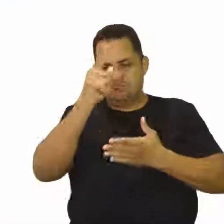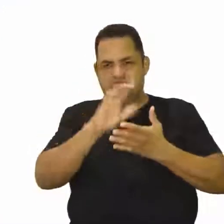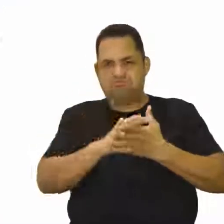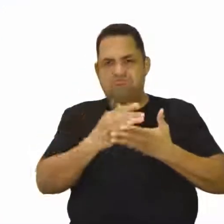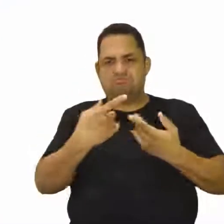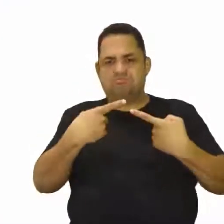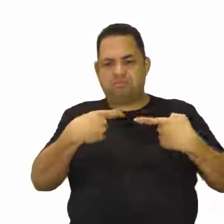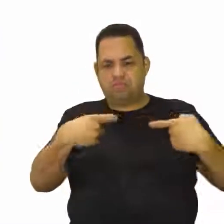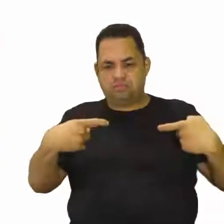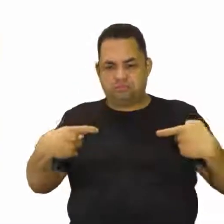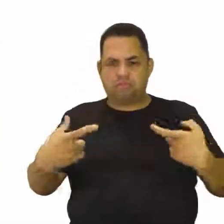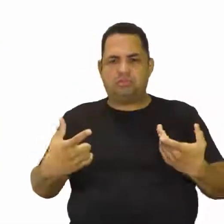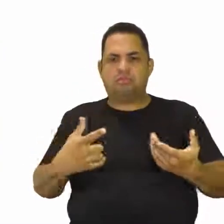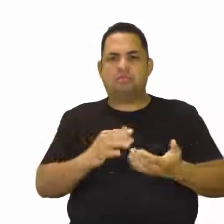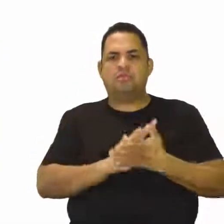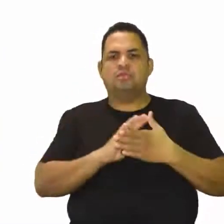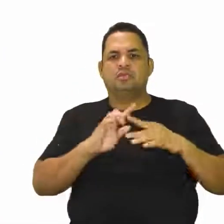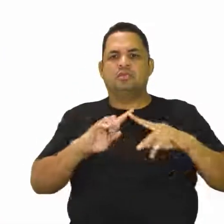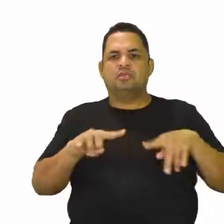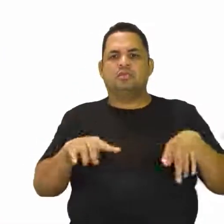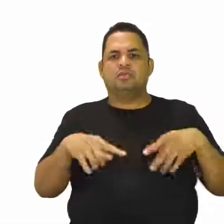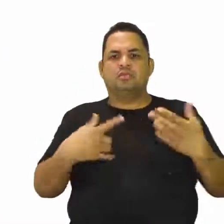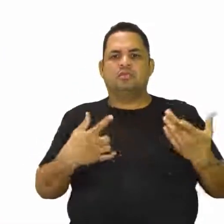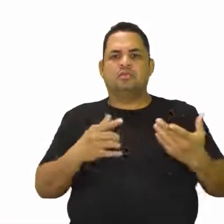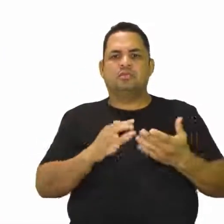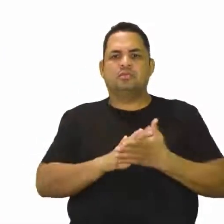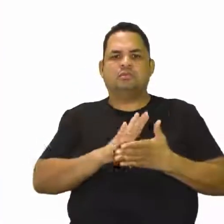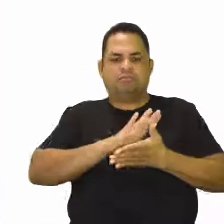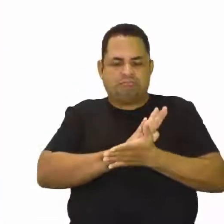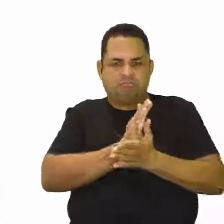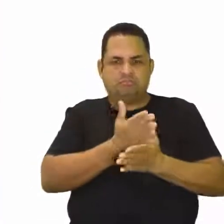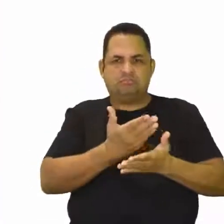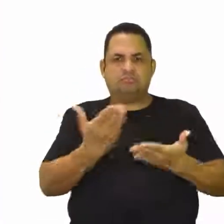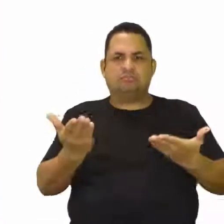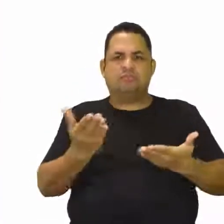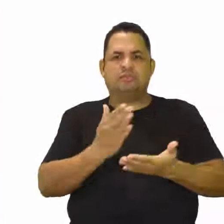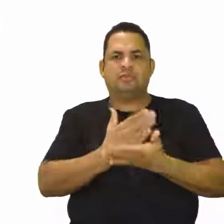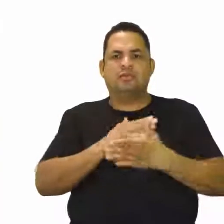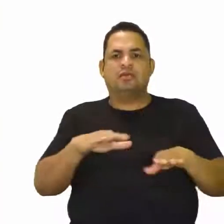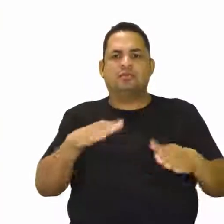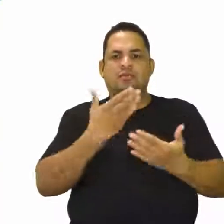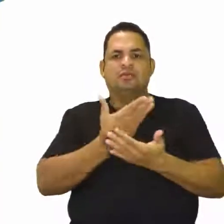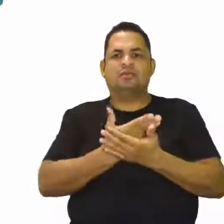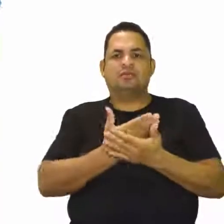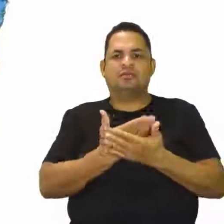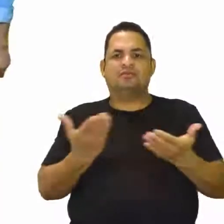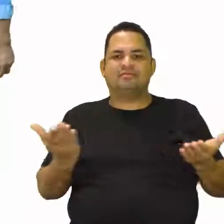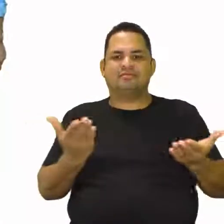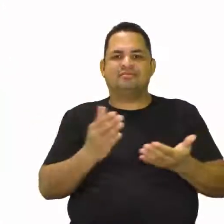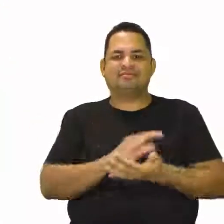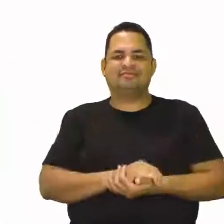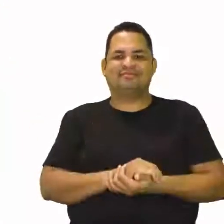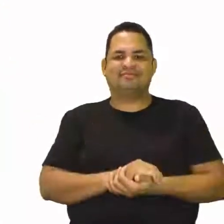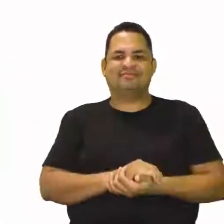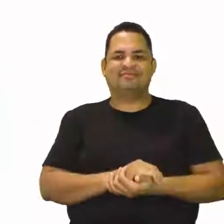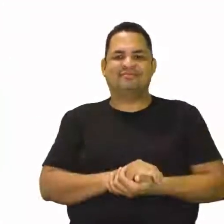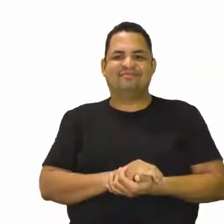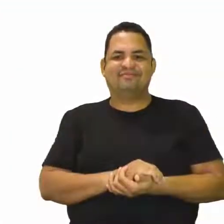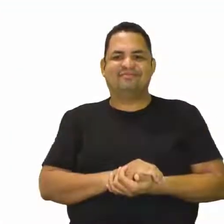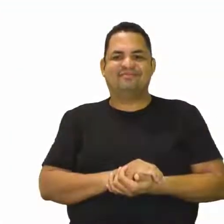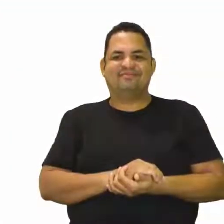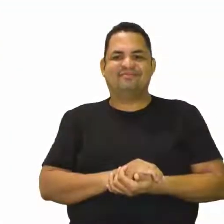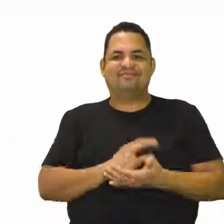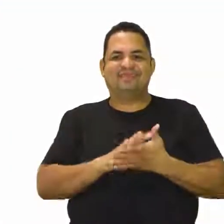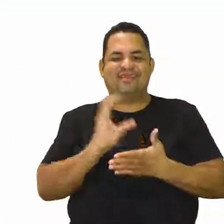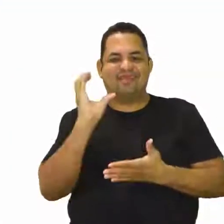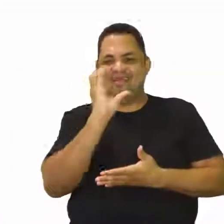humilhados. Mas é isso. Mais humilhado ainda saí eu, porque já acabou a aula. Infelizmente. Foi